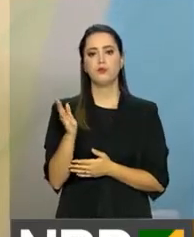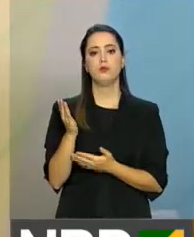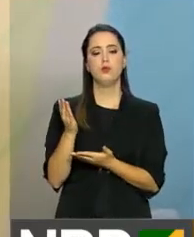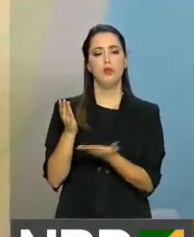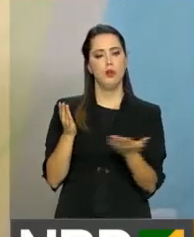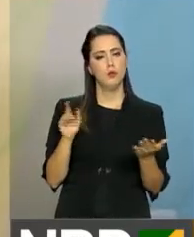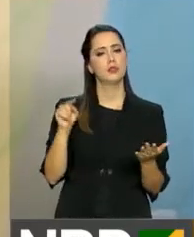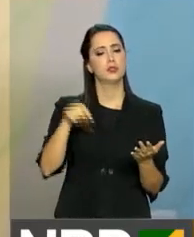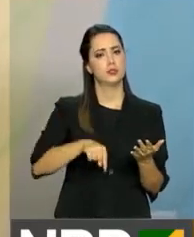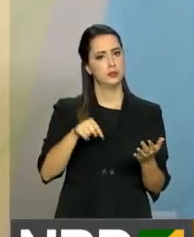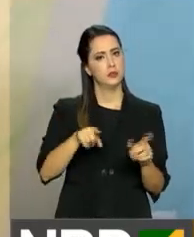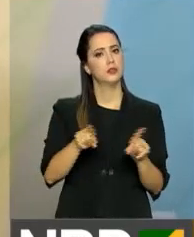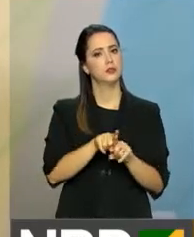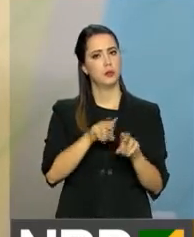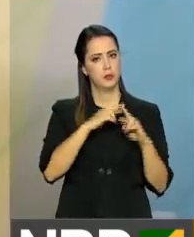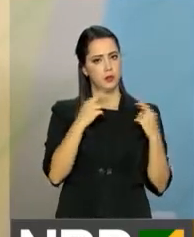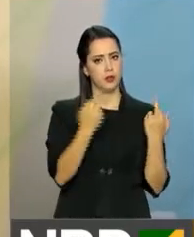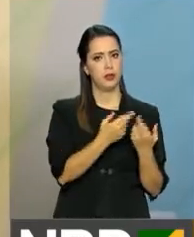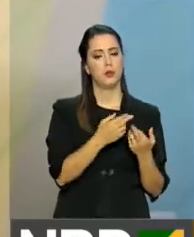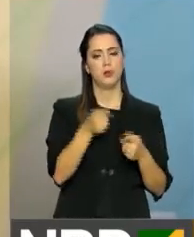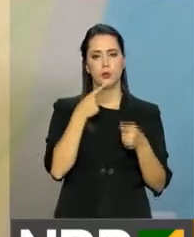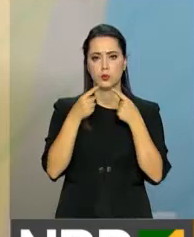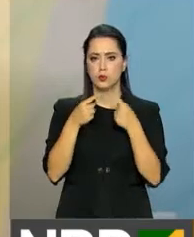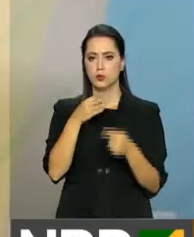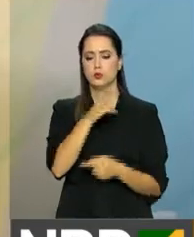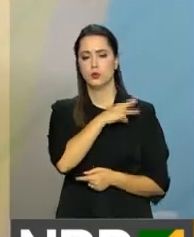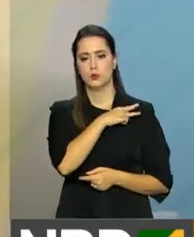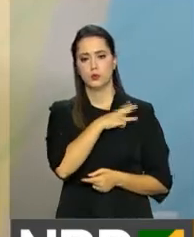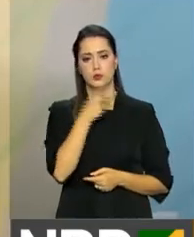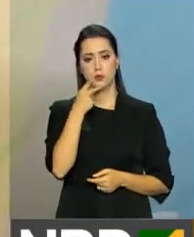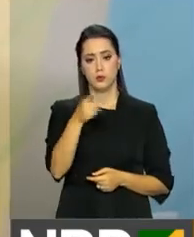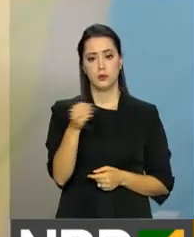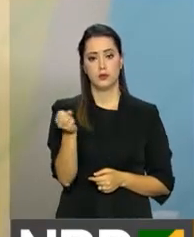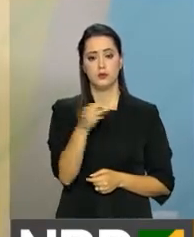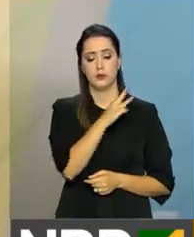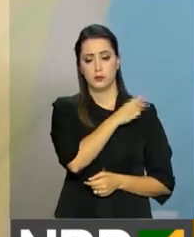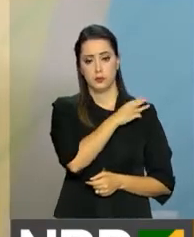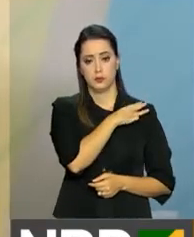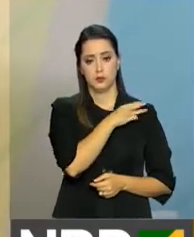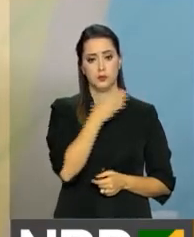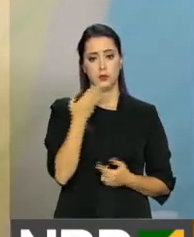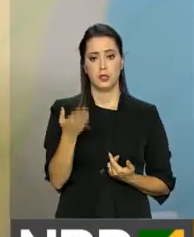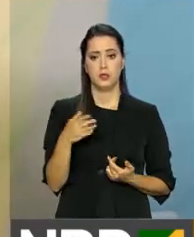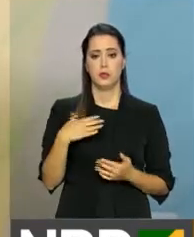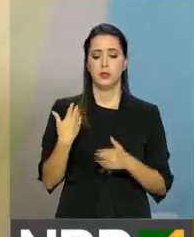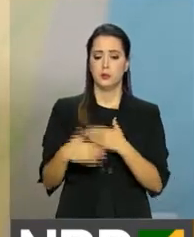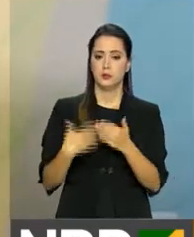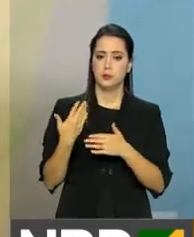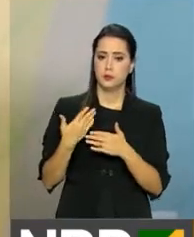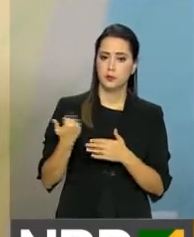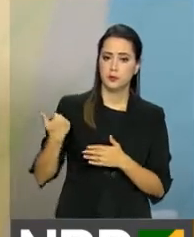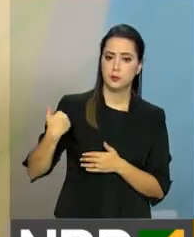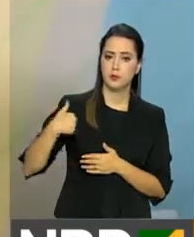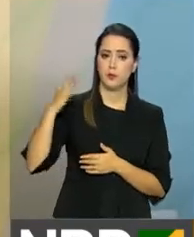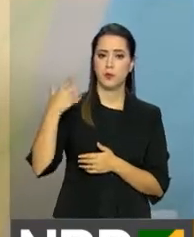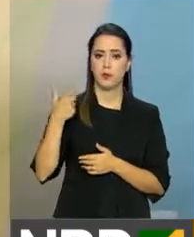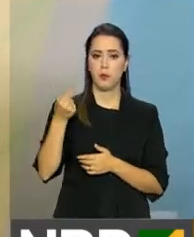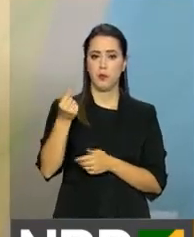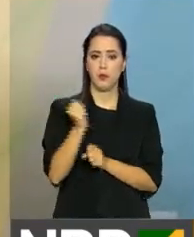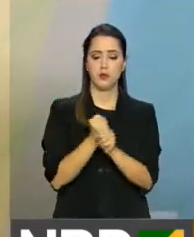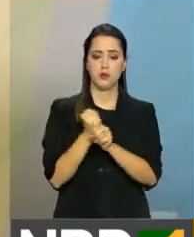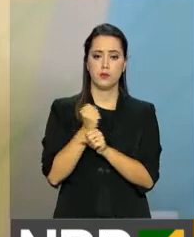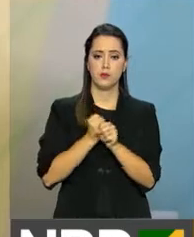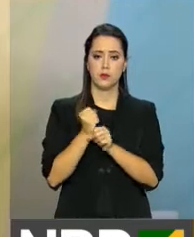fizeram eu apenas relato no tocante à reforma do ensino médio que durante mais de 20 anos